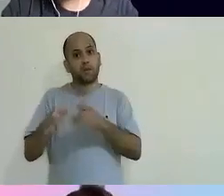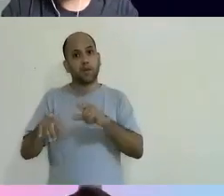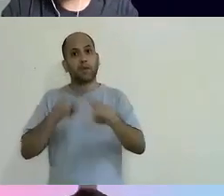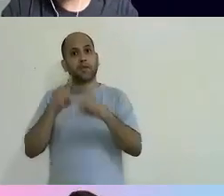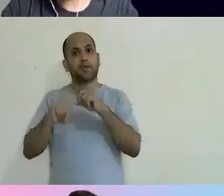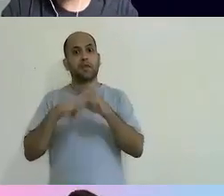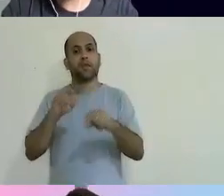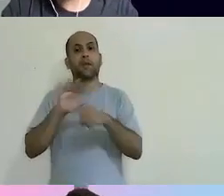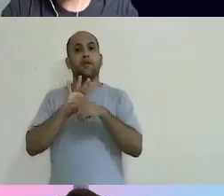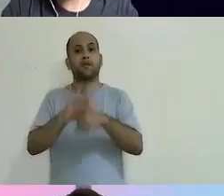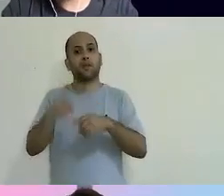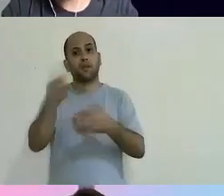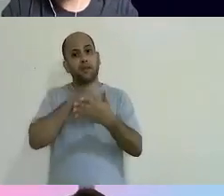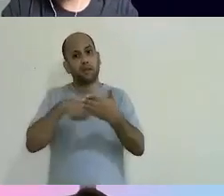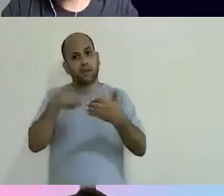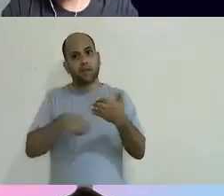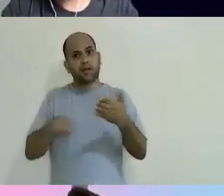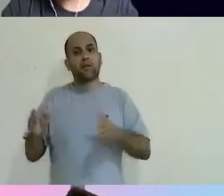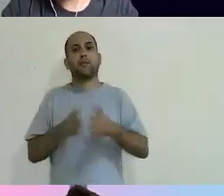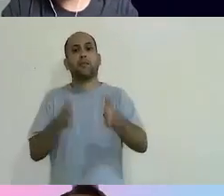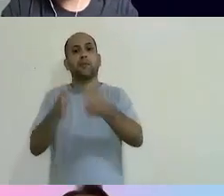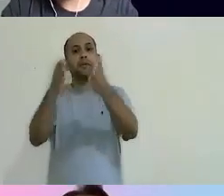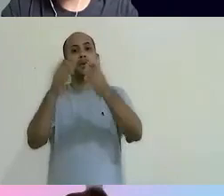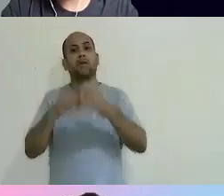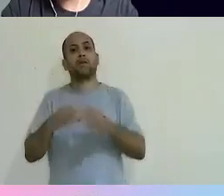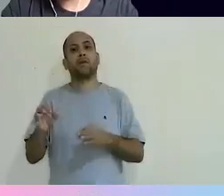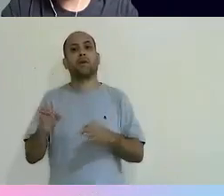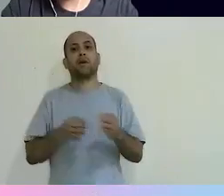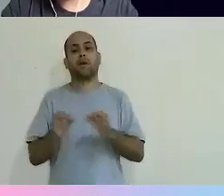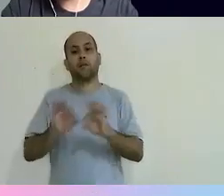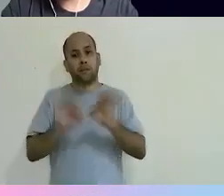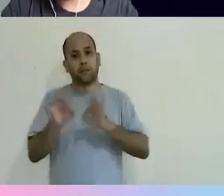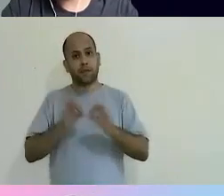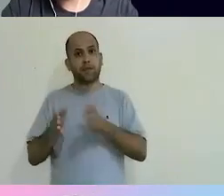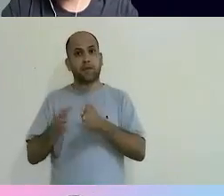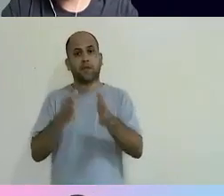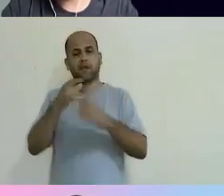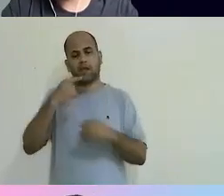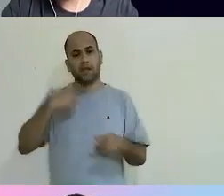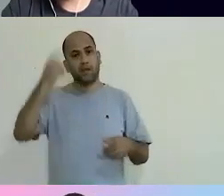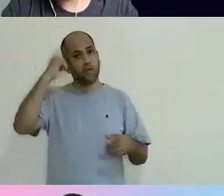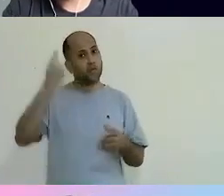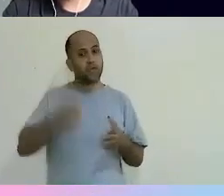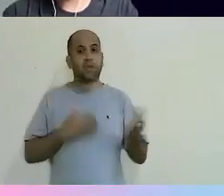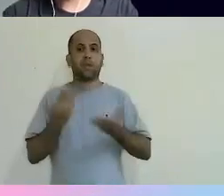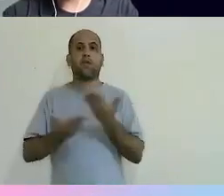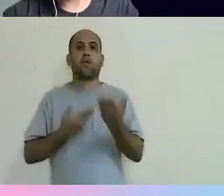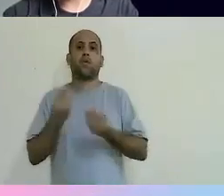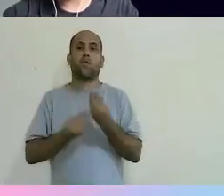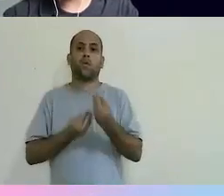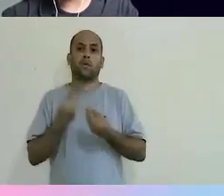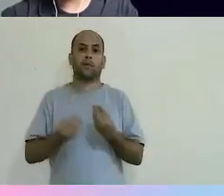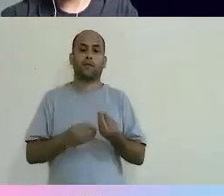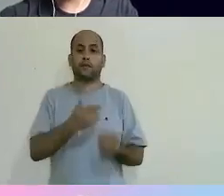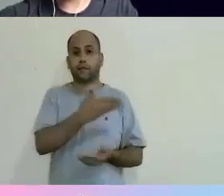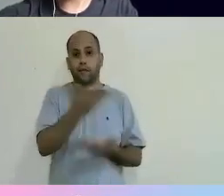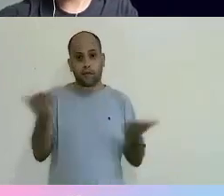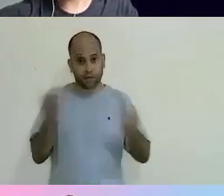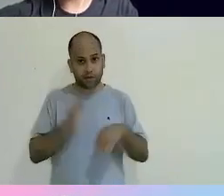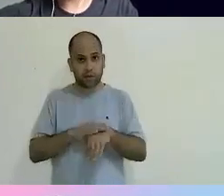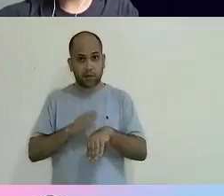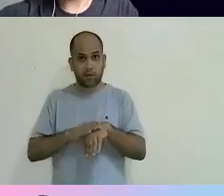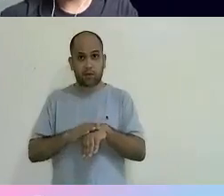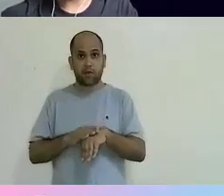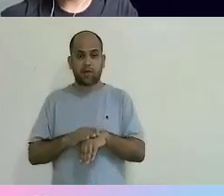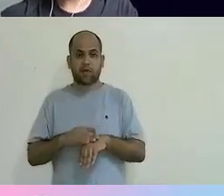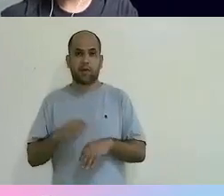a escrever um plano de carreira. Para onde? Eu estou perdido, eu não sei para que lado eu vou. E, gente, vocês... Em alguns momentos da